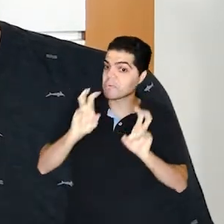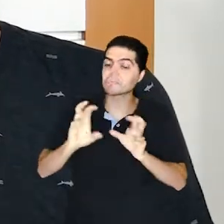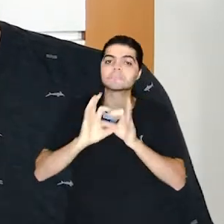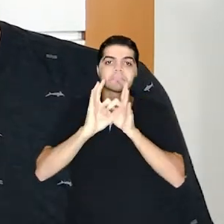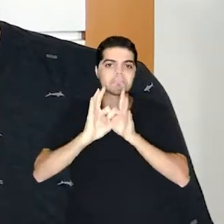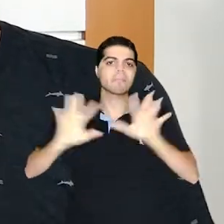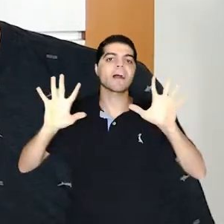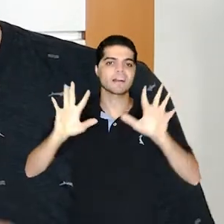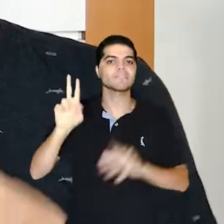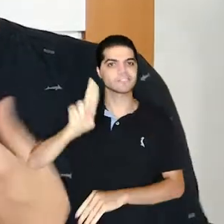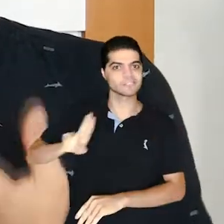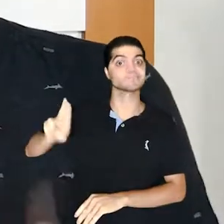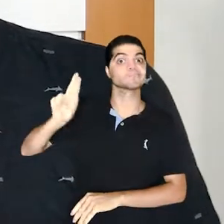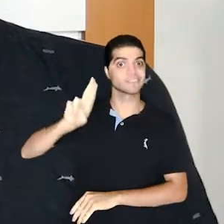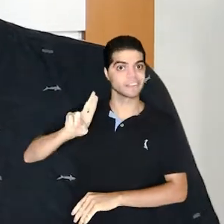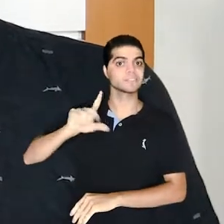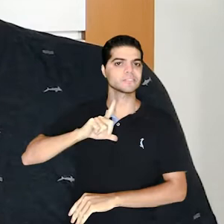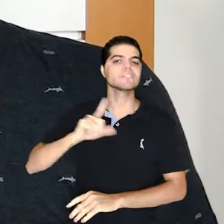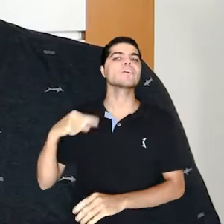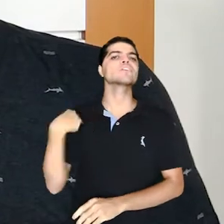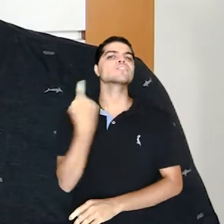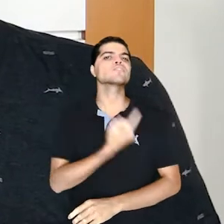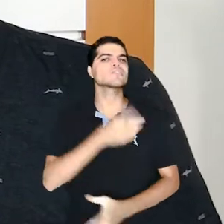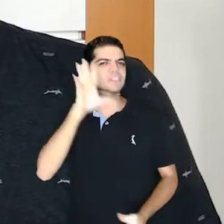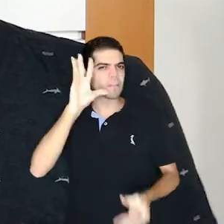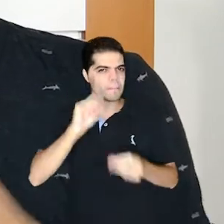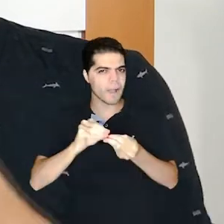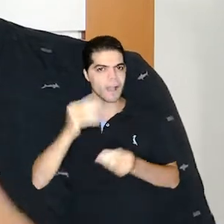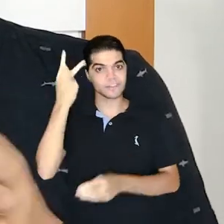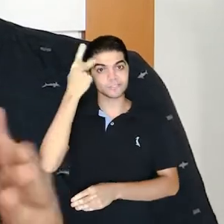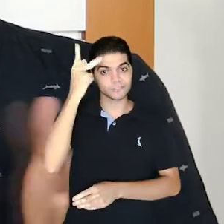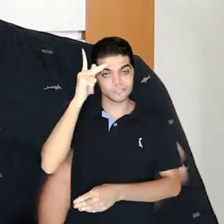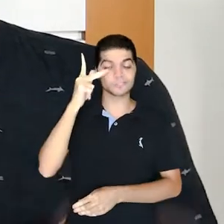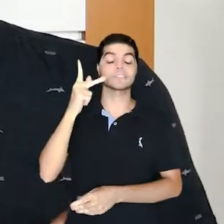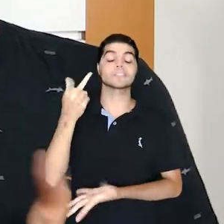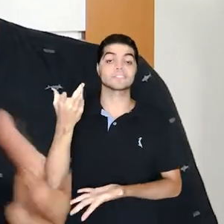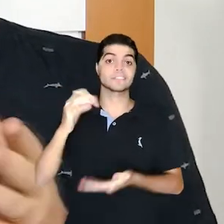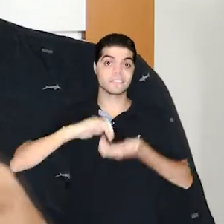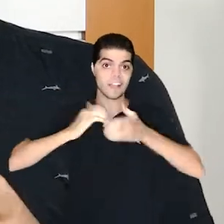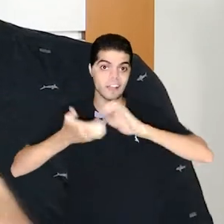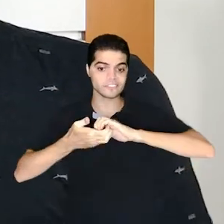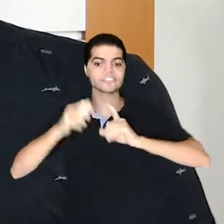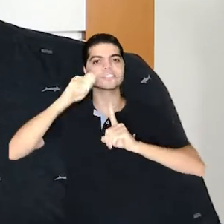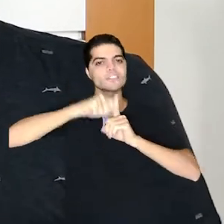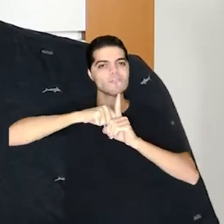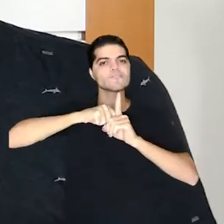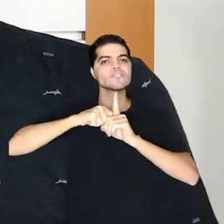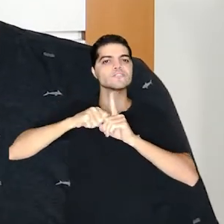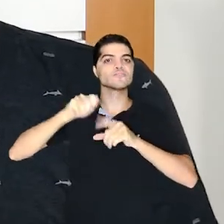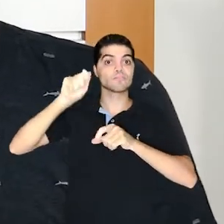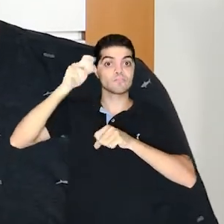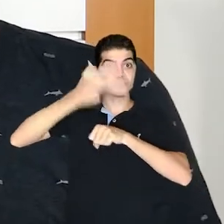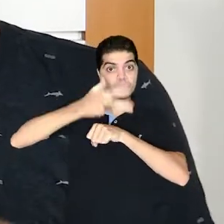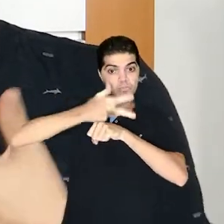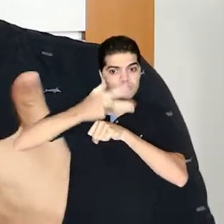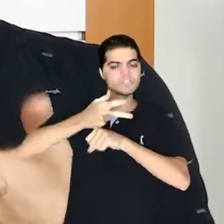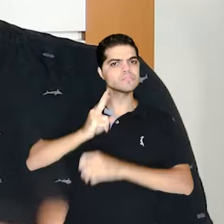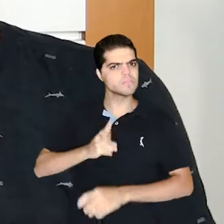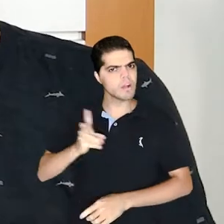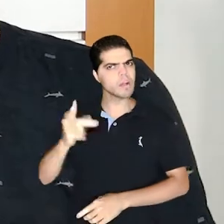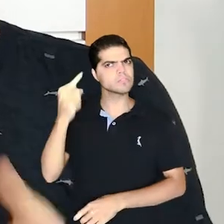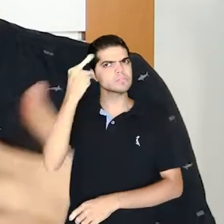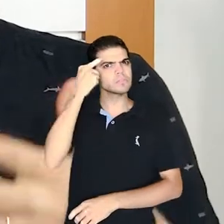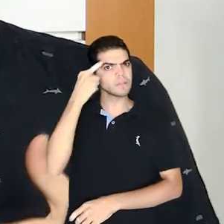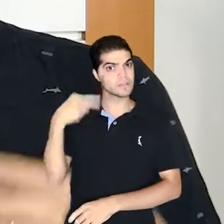assunto ser usado bastante no Brasil, a gente decidiu aqui no Historiar se fazer um vídeo mensal com temáticas da independência para nós